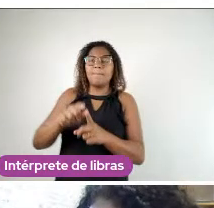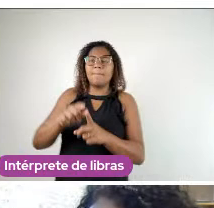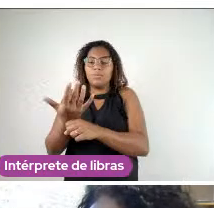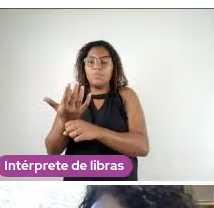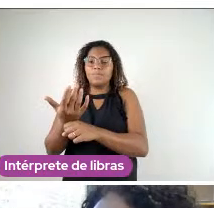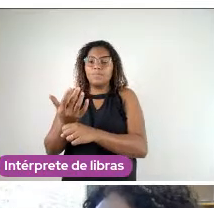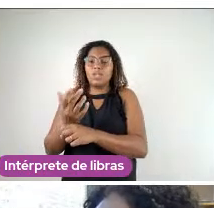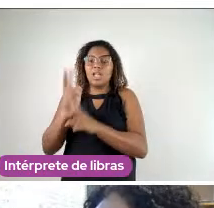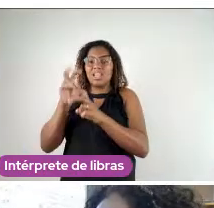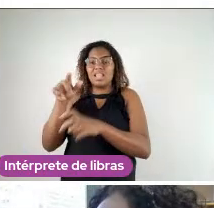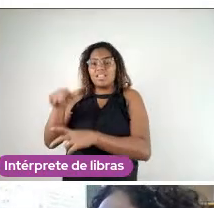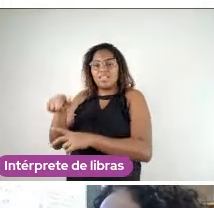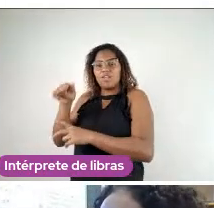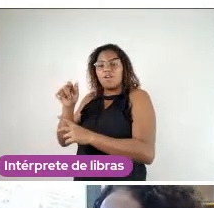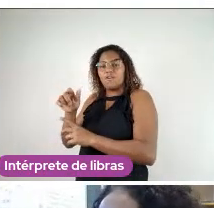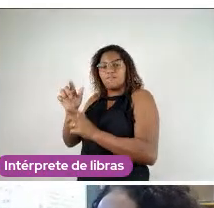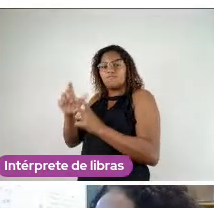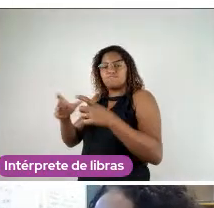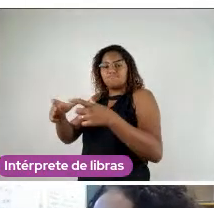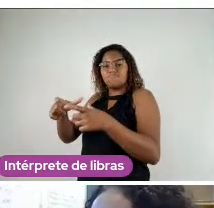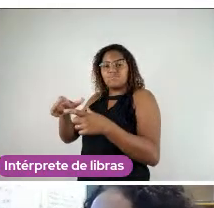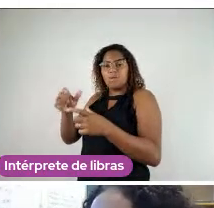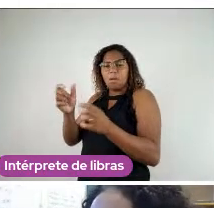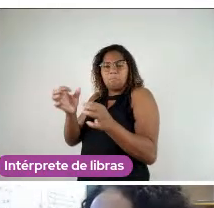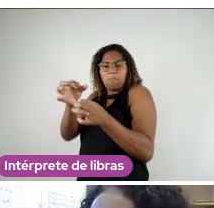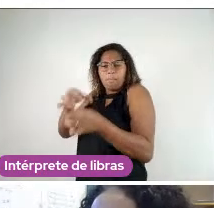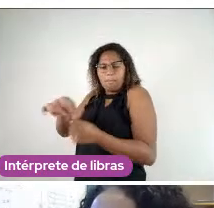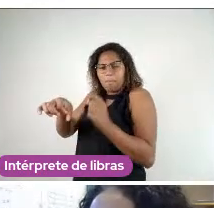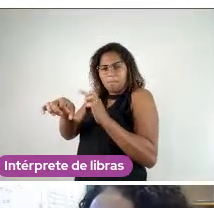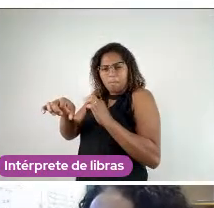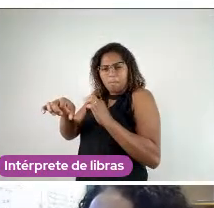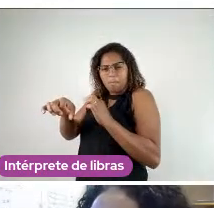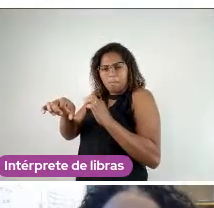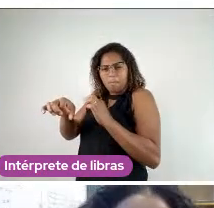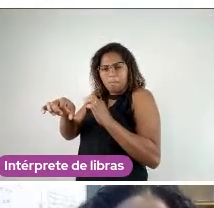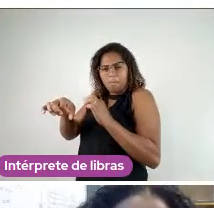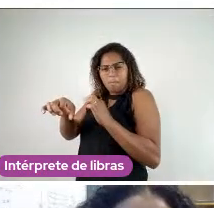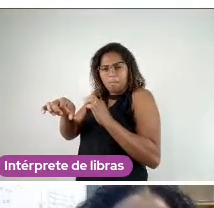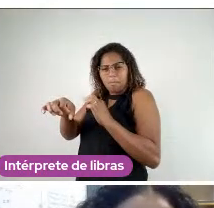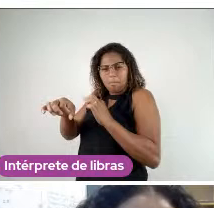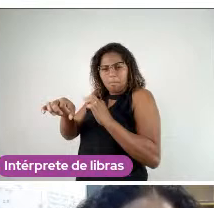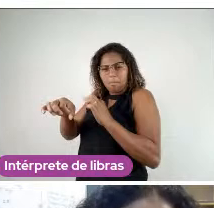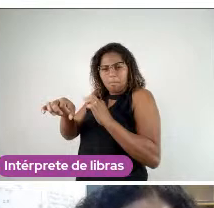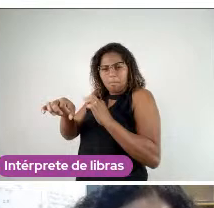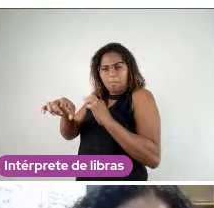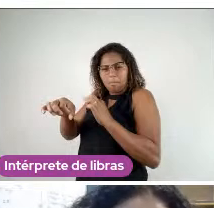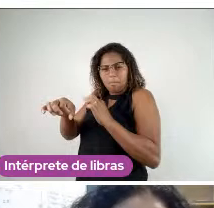desse flagelado aqui, que é bem pequenininho, que produz uma toxina que